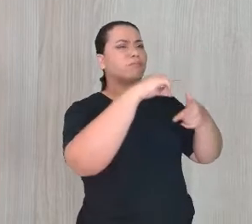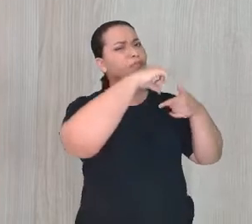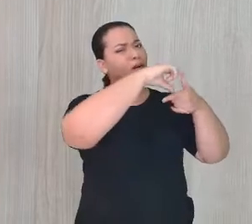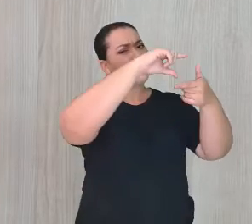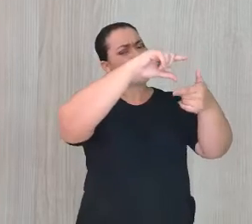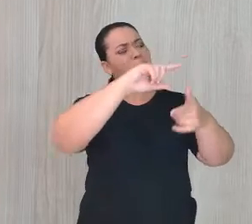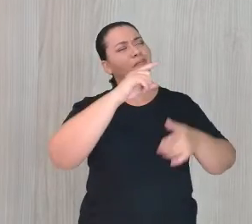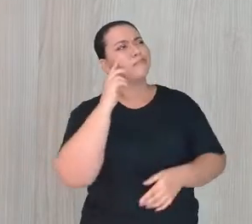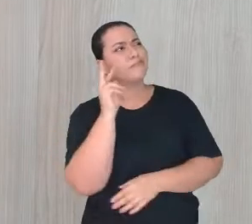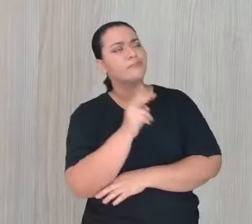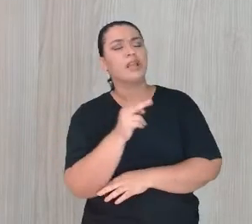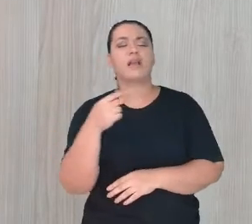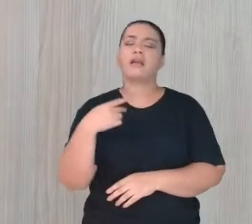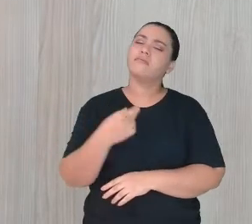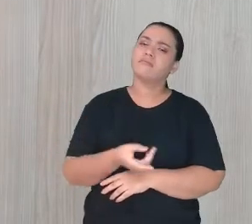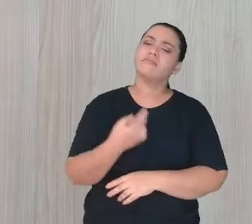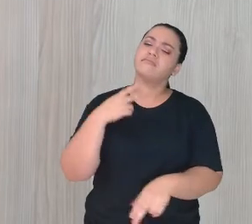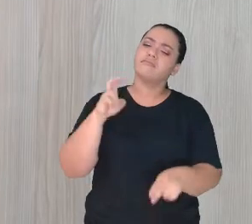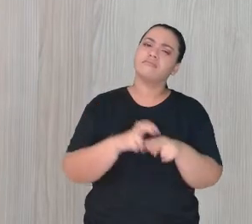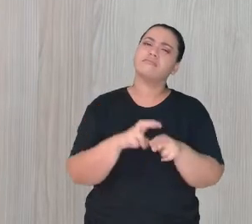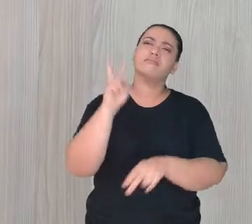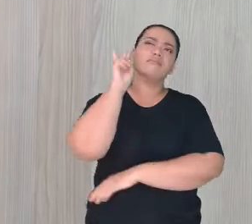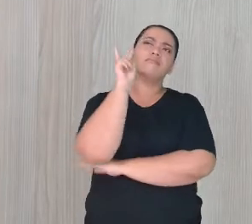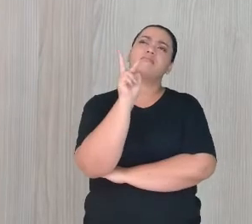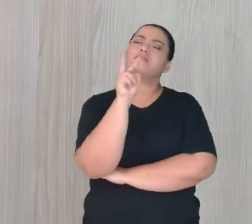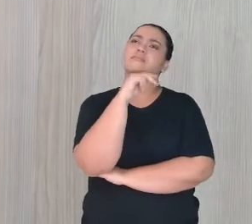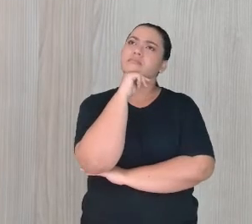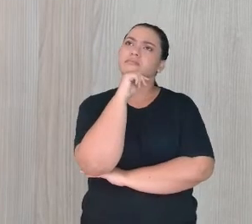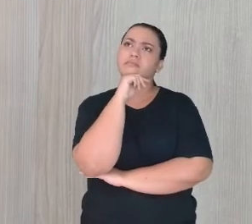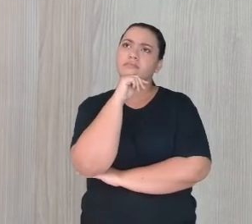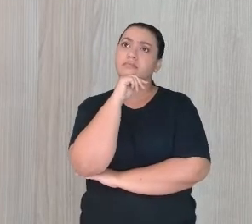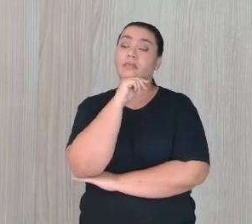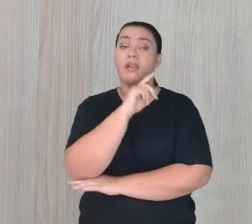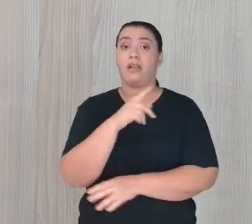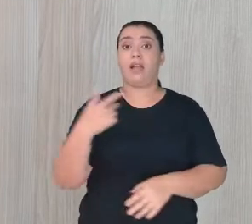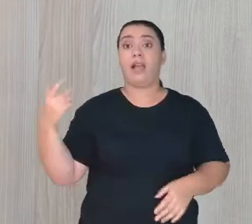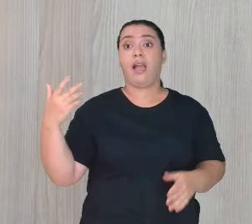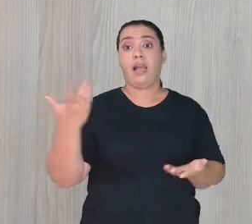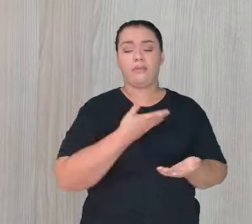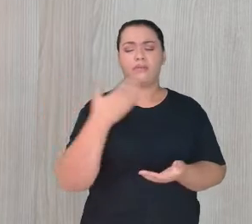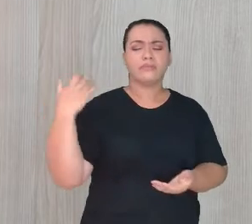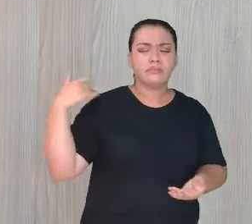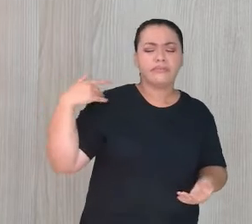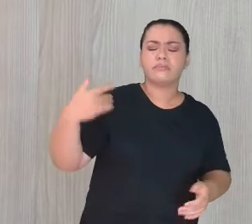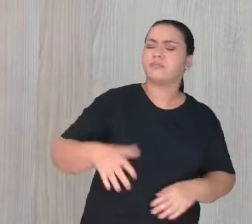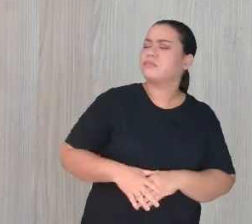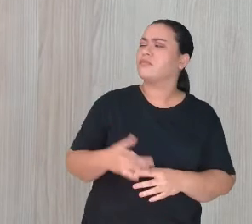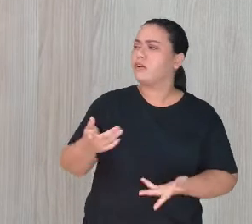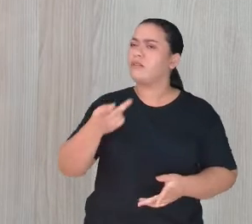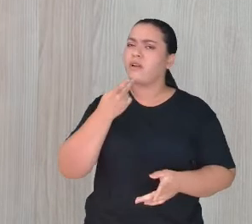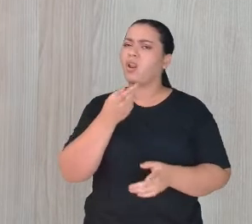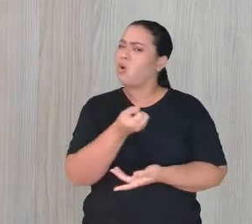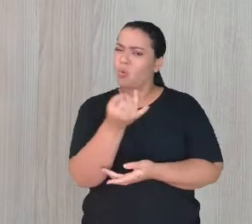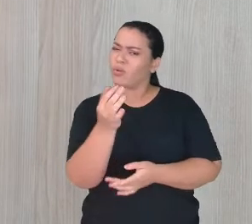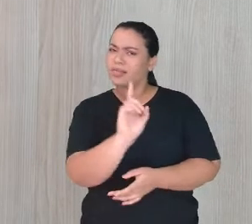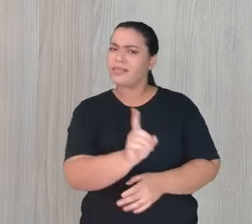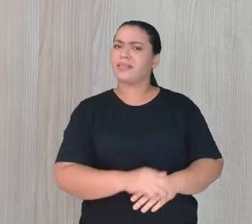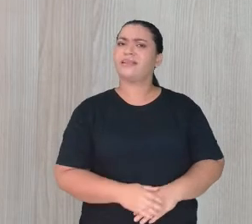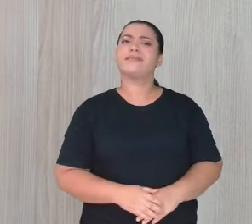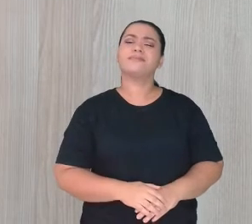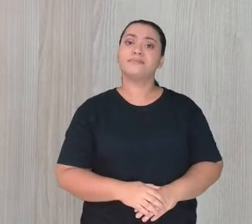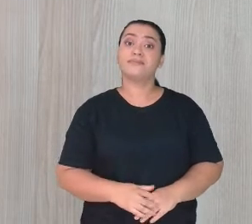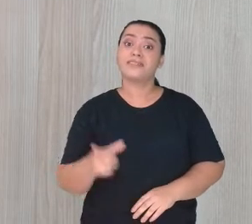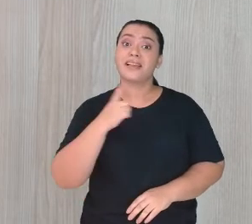e teve um dia que eu tava lá sentado olhando para os quadradinhos, né? E um amigo meu tocou em mim e disse: "Não conte não, Pedro.